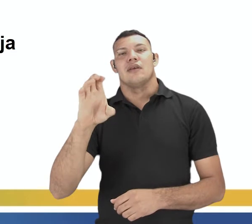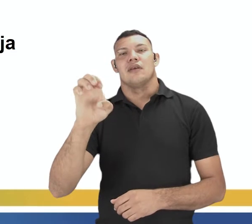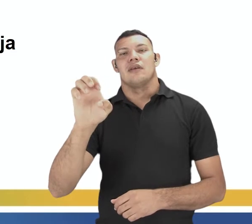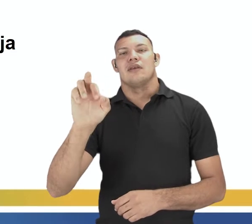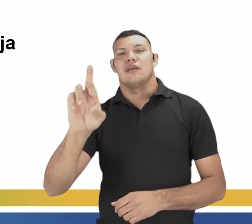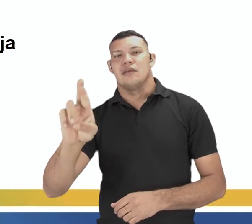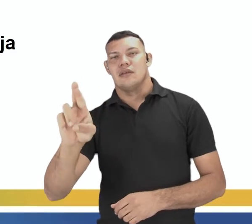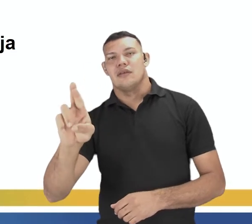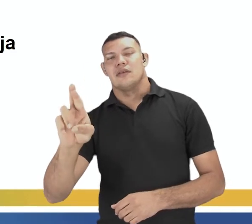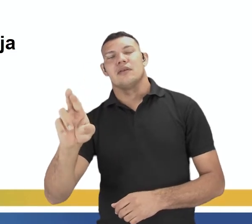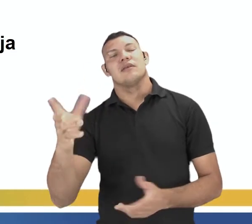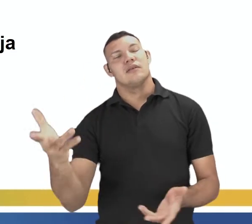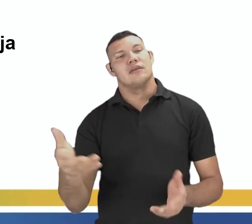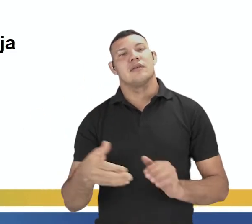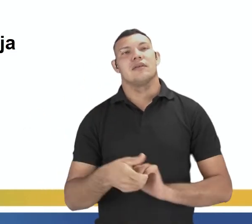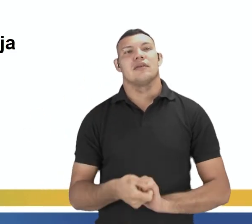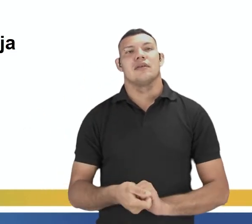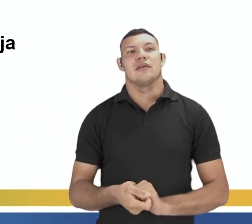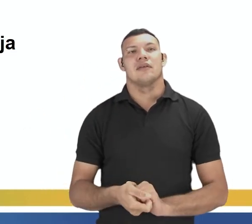palavra que